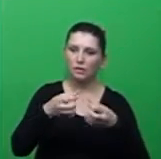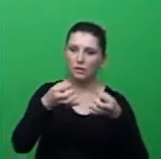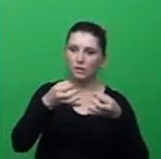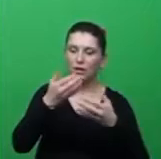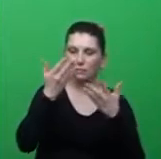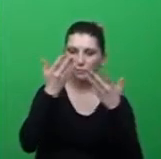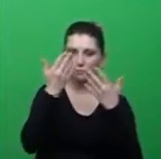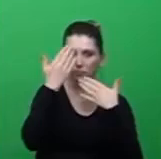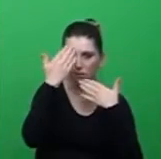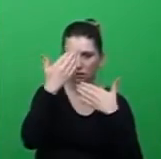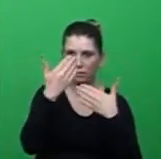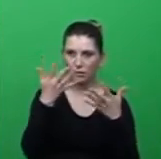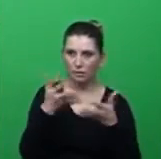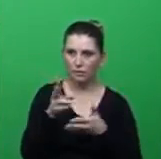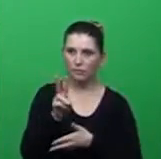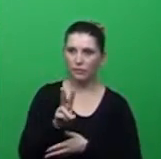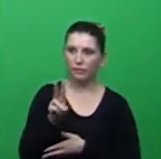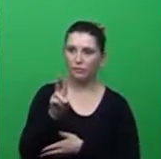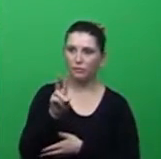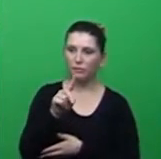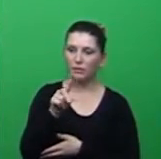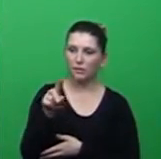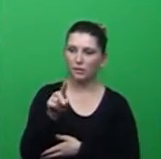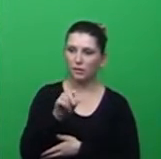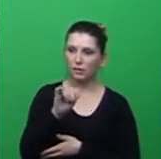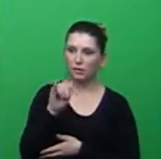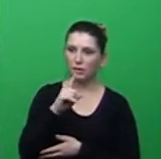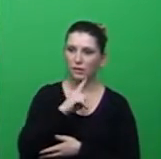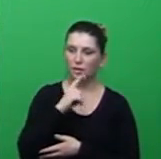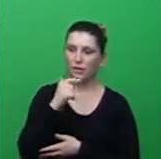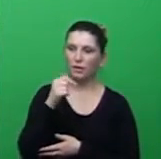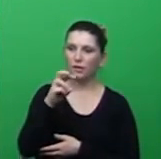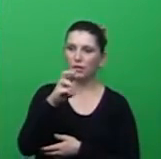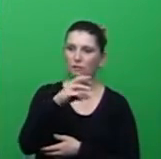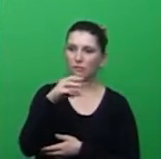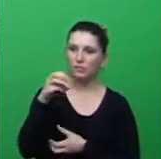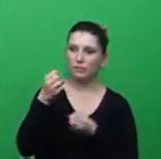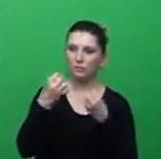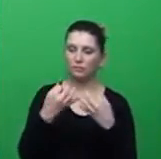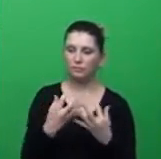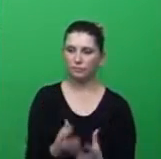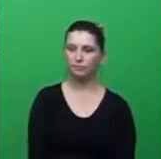obrigado. Com a palavra, vereador Vanderlei Zilli. Vossa Excelência dispõe de 5 minutos.